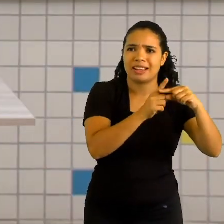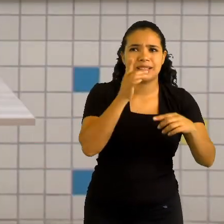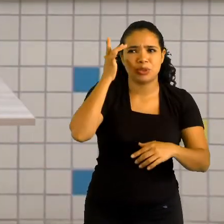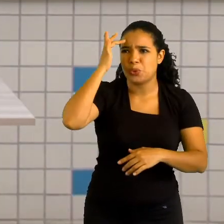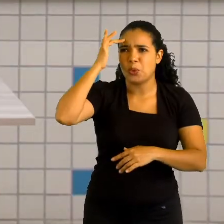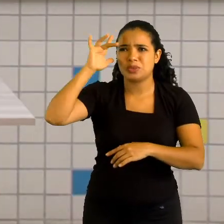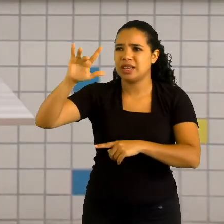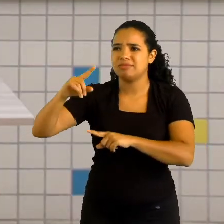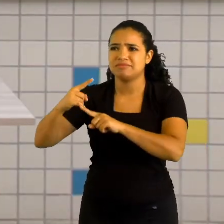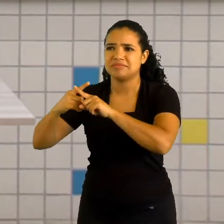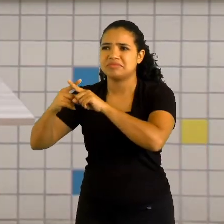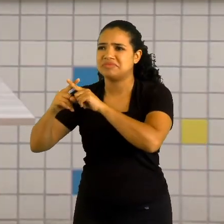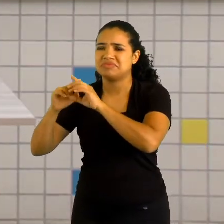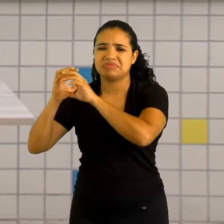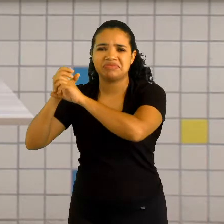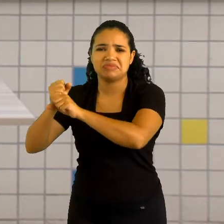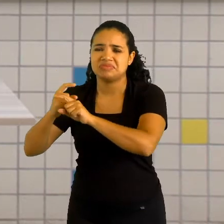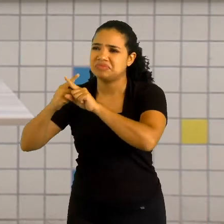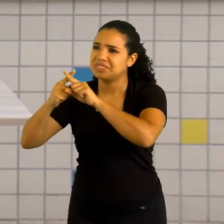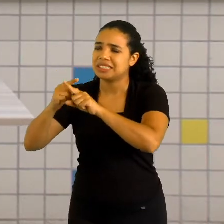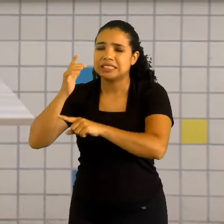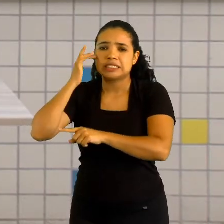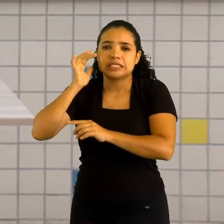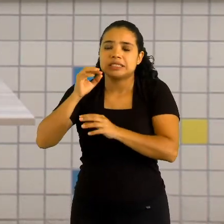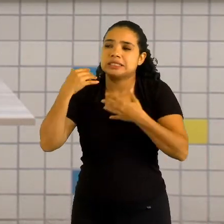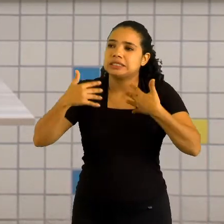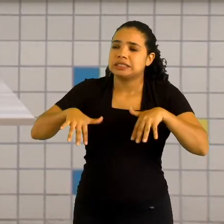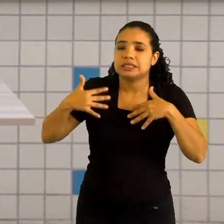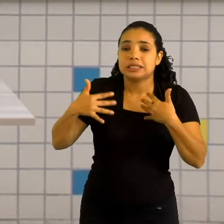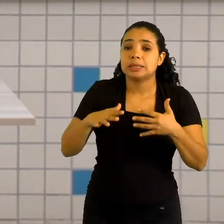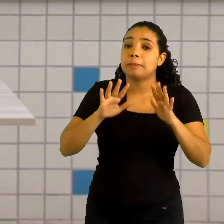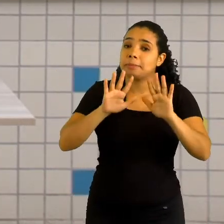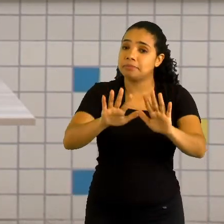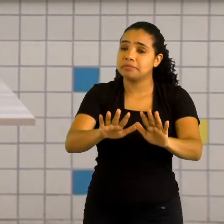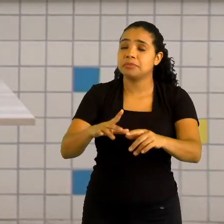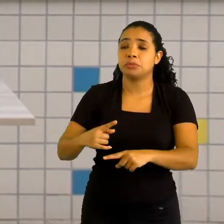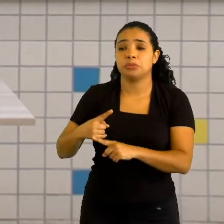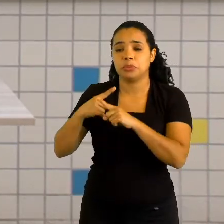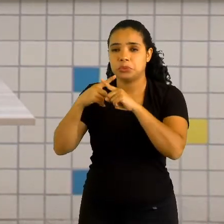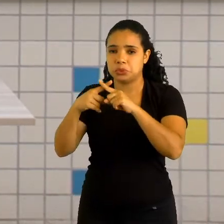sei multiplicar. Mas deixa eu contar uma coisa para vocês.